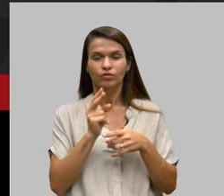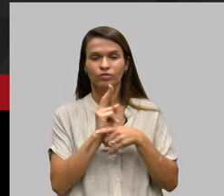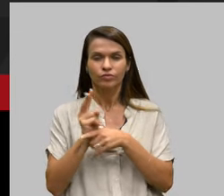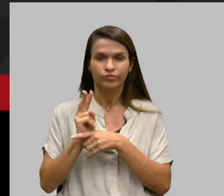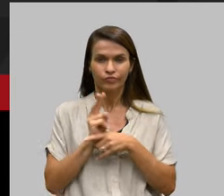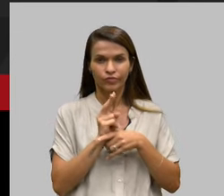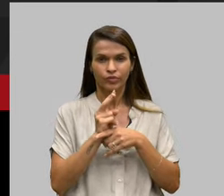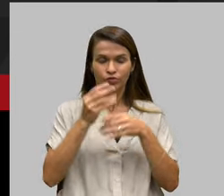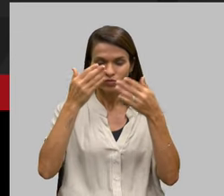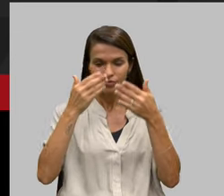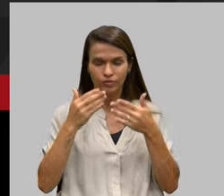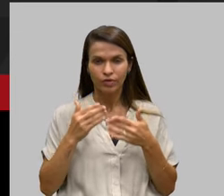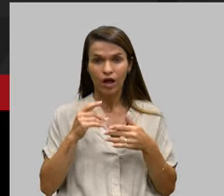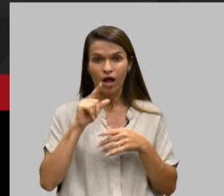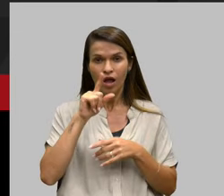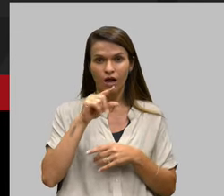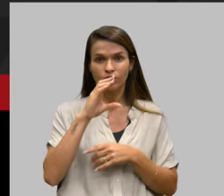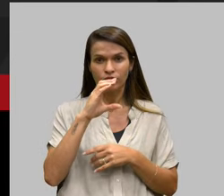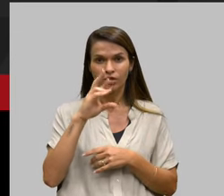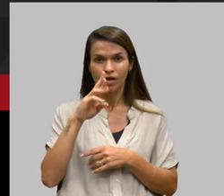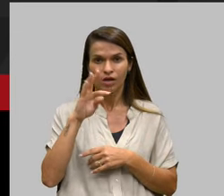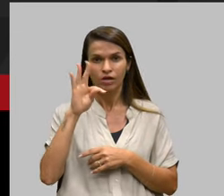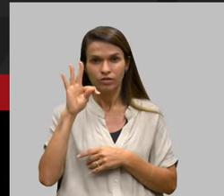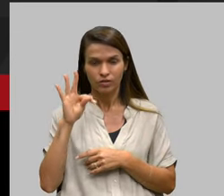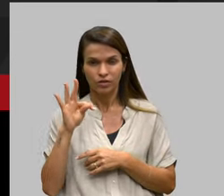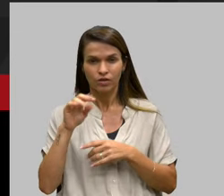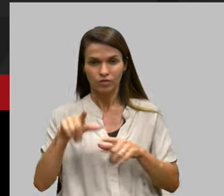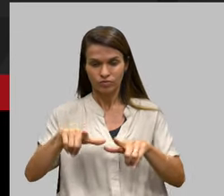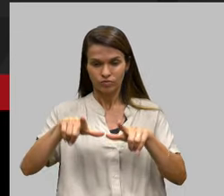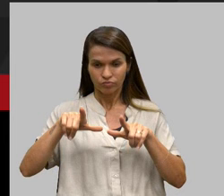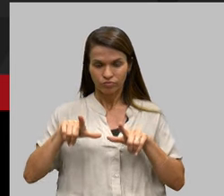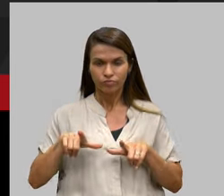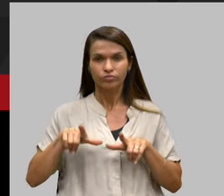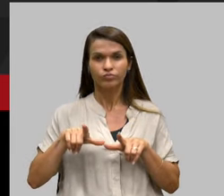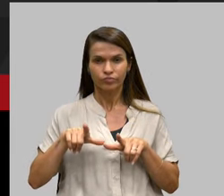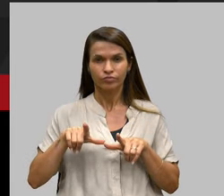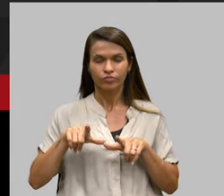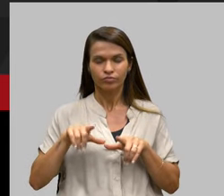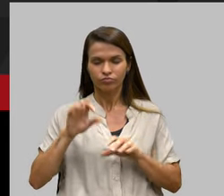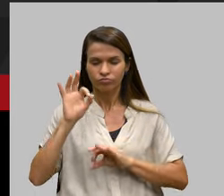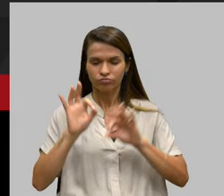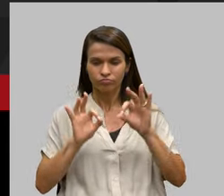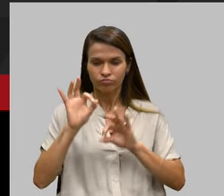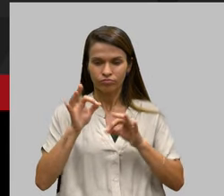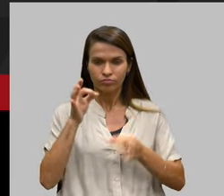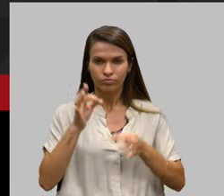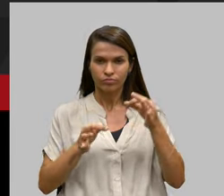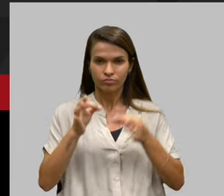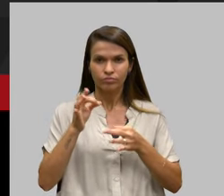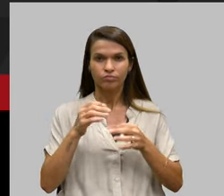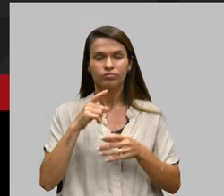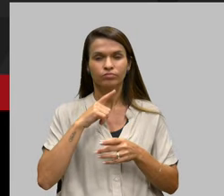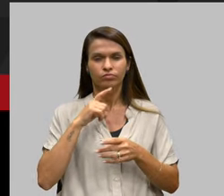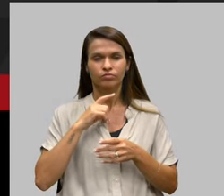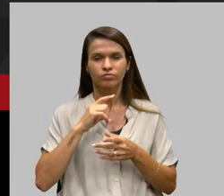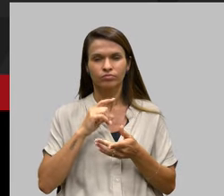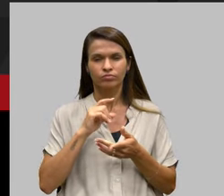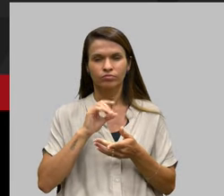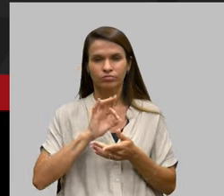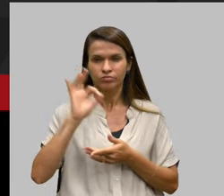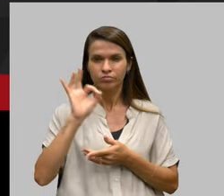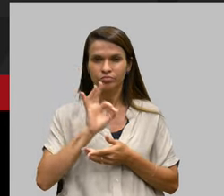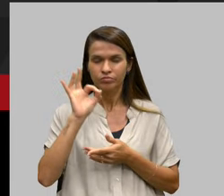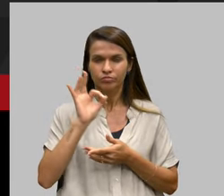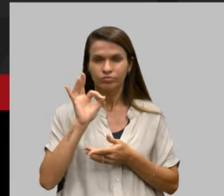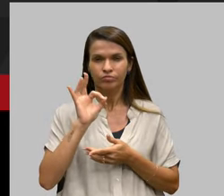supervisão é o crp o certificado de regularidade previdenciária existe um grande nível de judicialização uma taxa de de